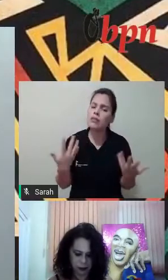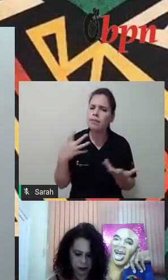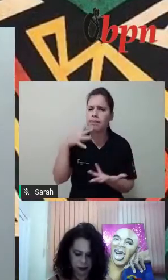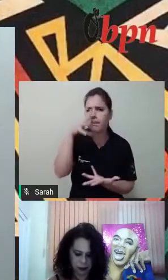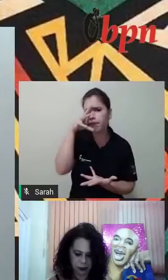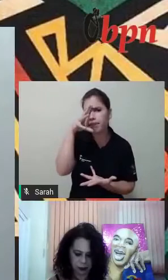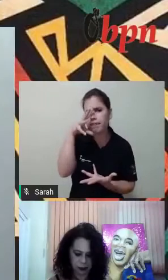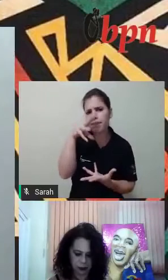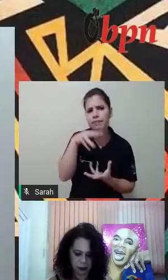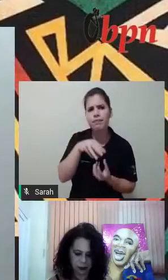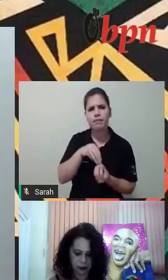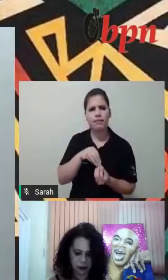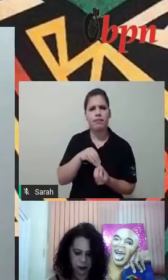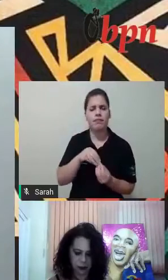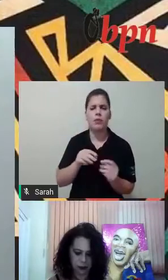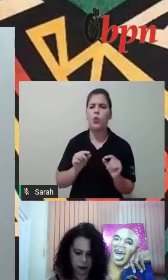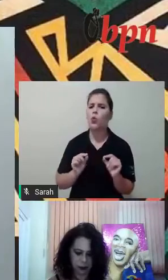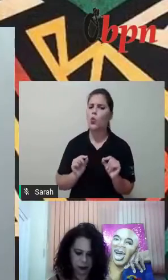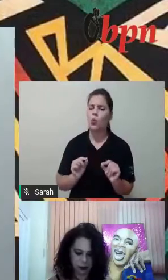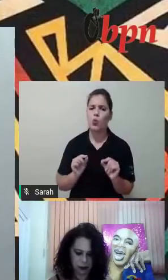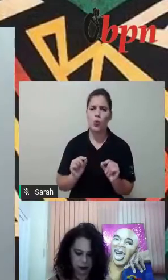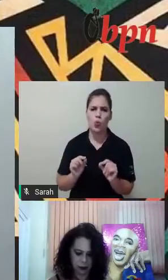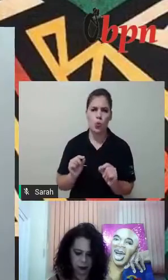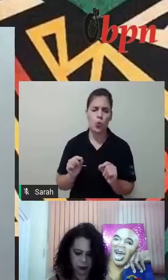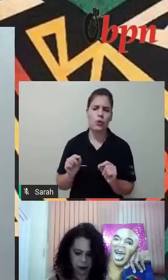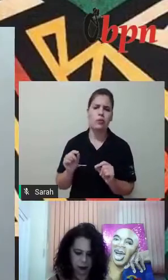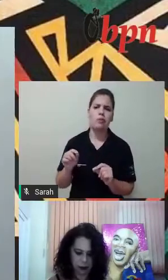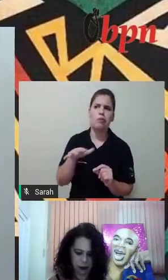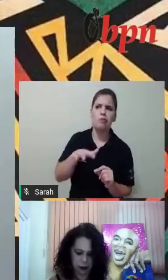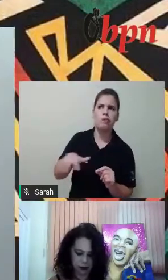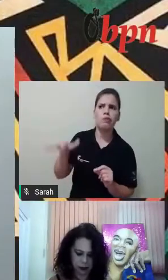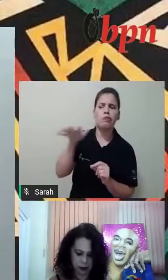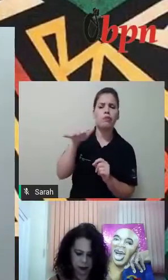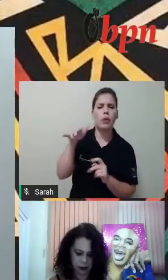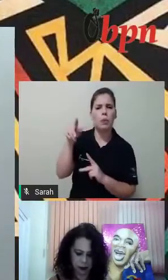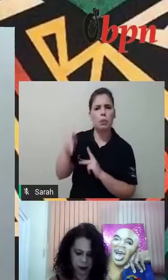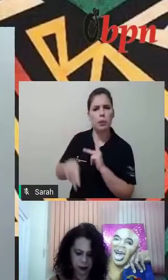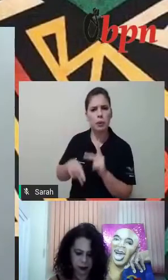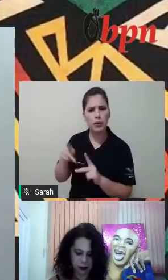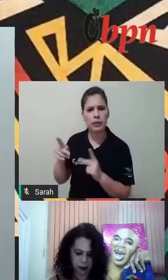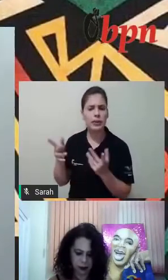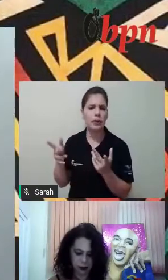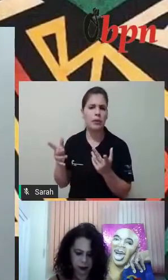As populações, os grupos